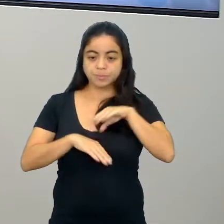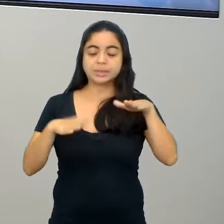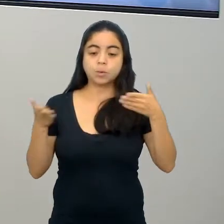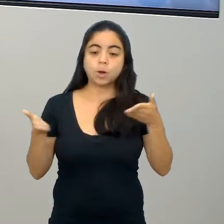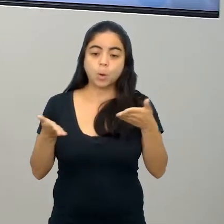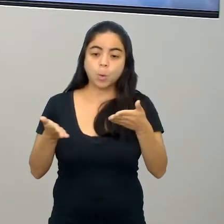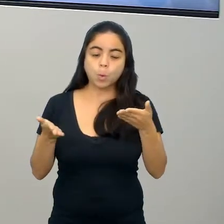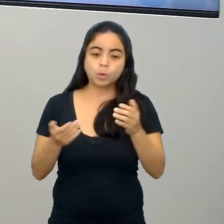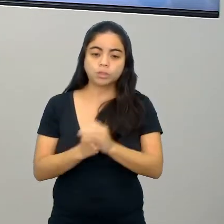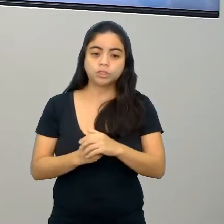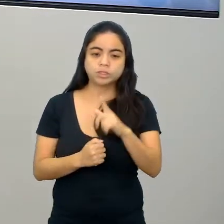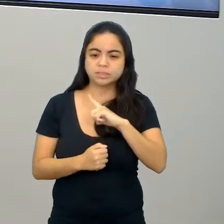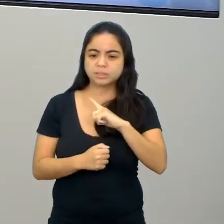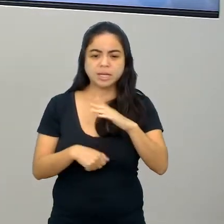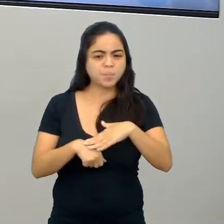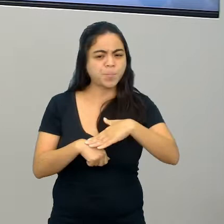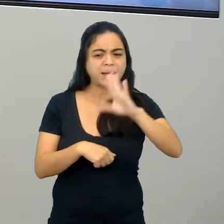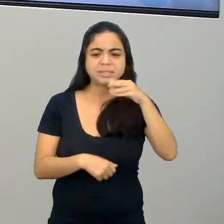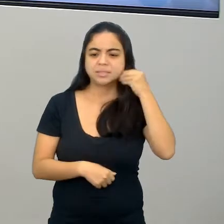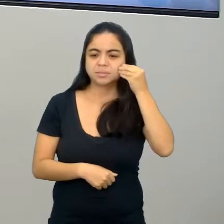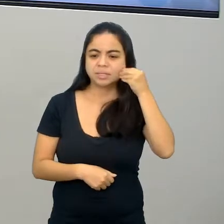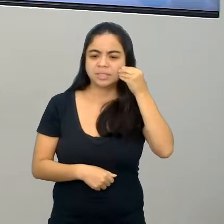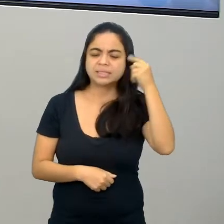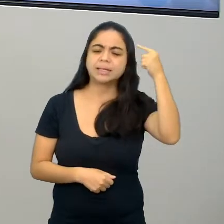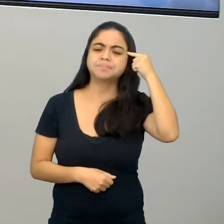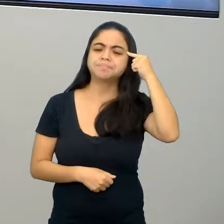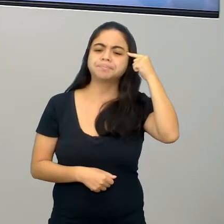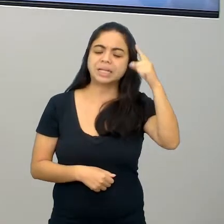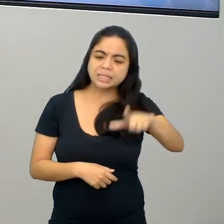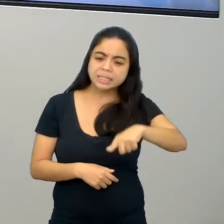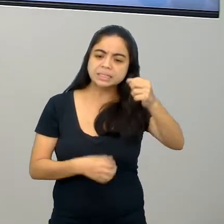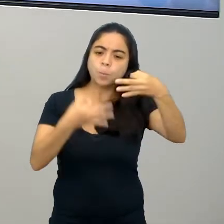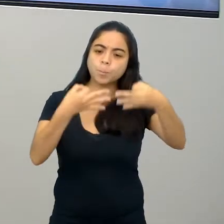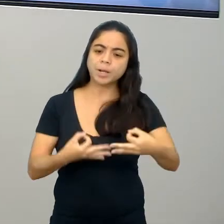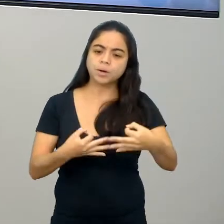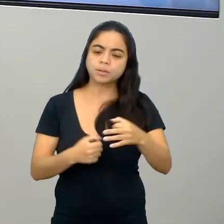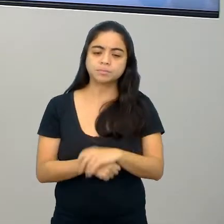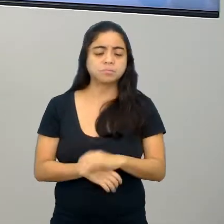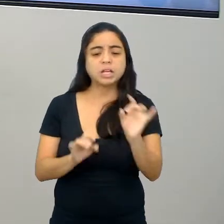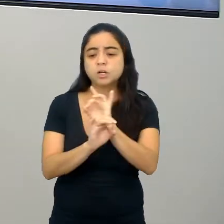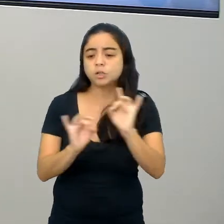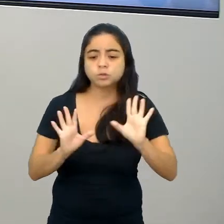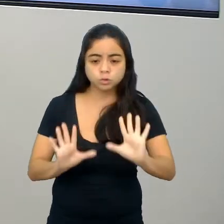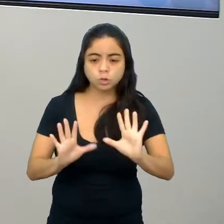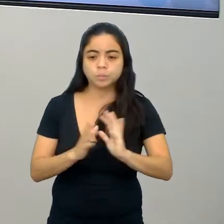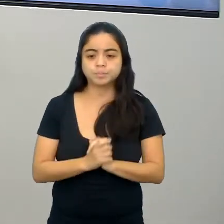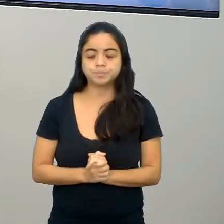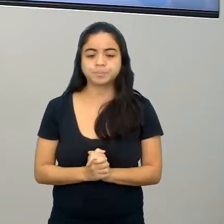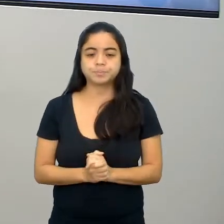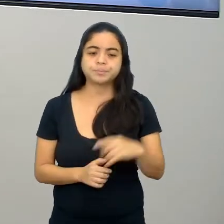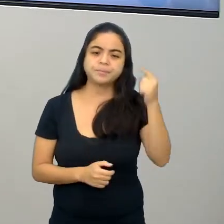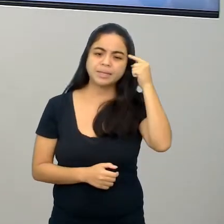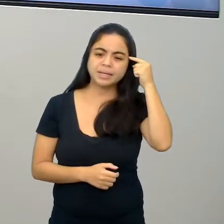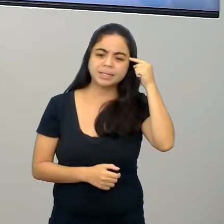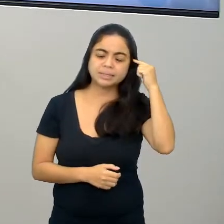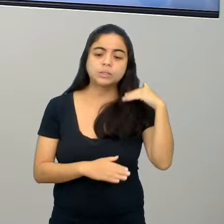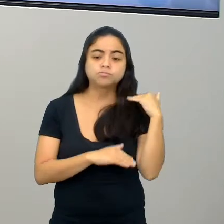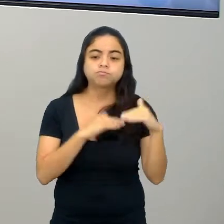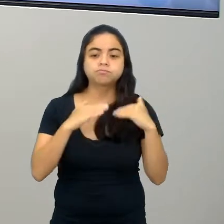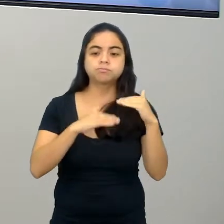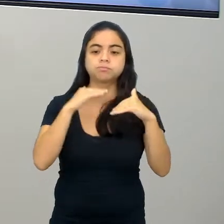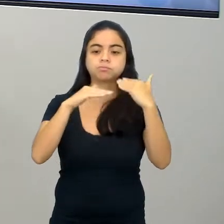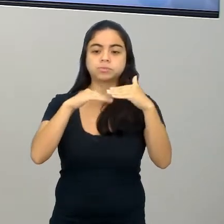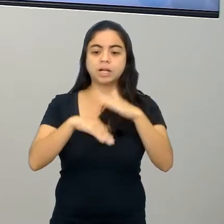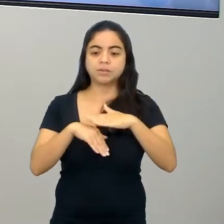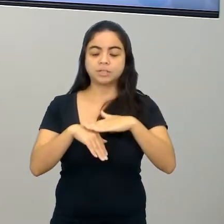mais repertório para tomar uma decisão. A maturidade nada mais é do que isso, é esse repertório que a gente construiu e que